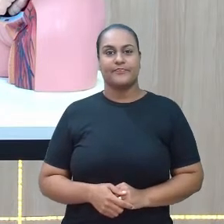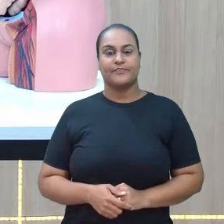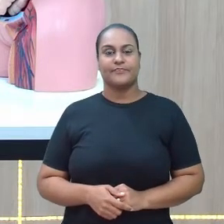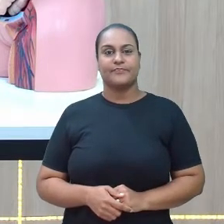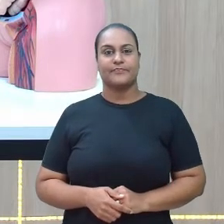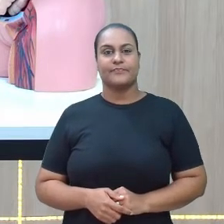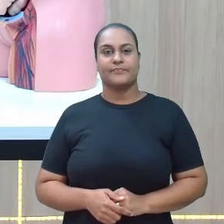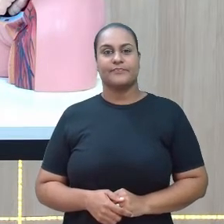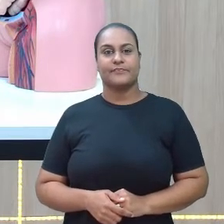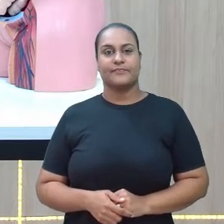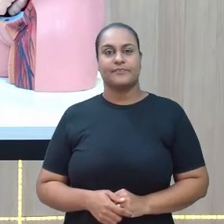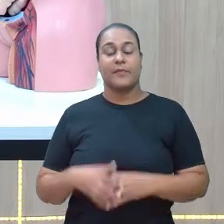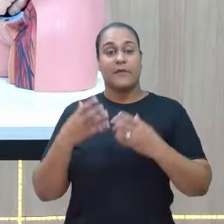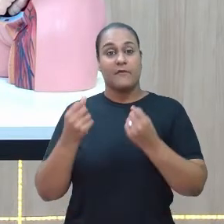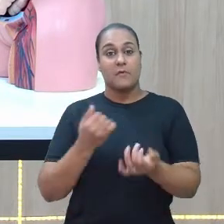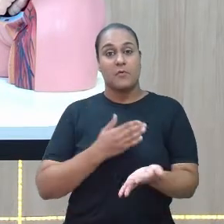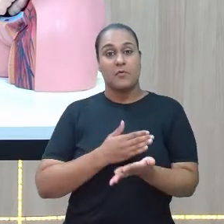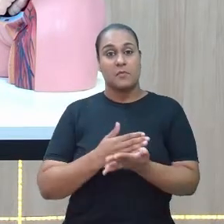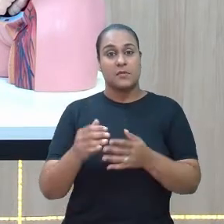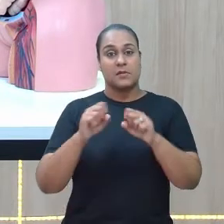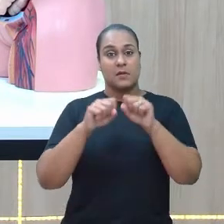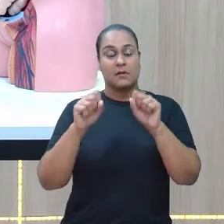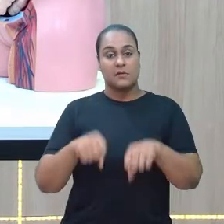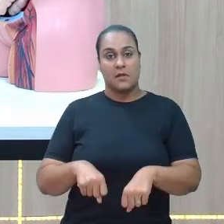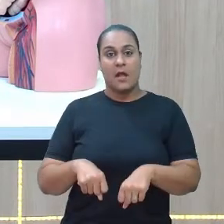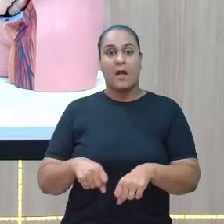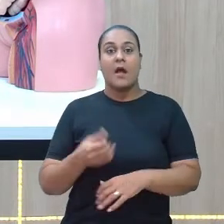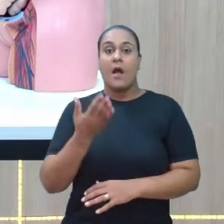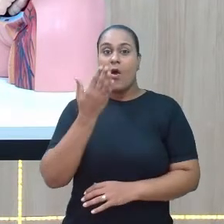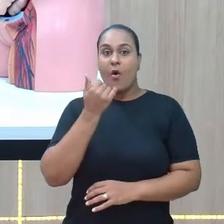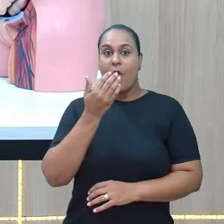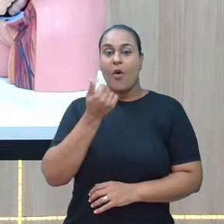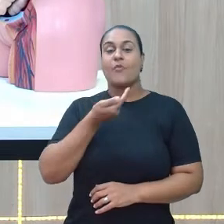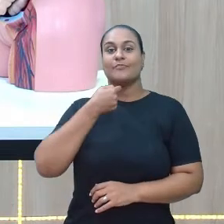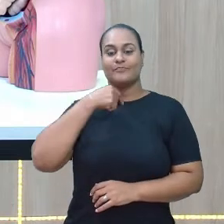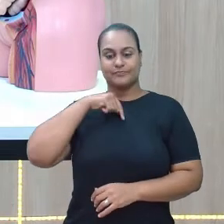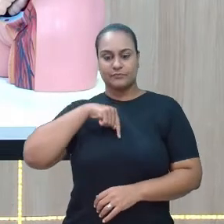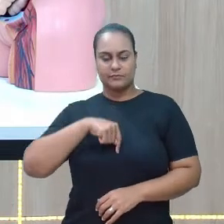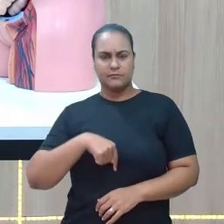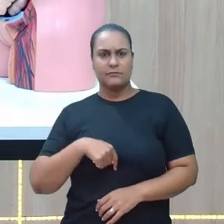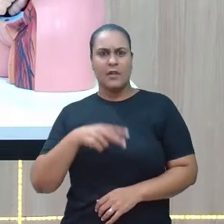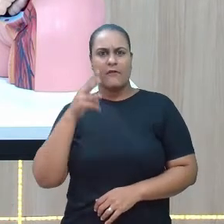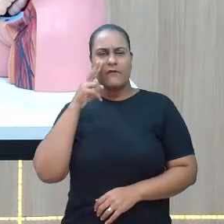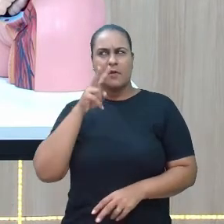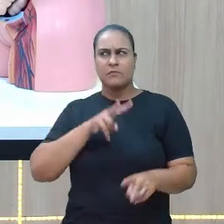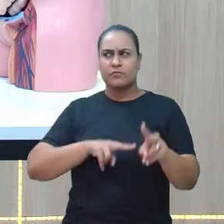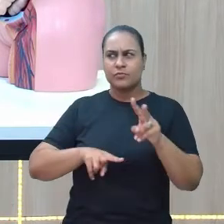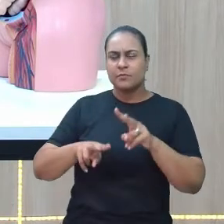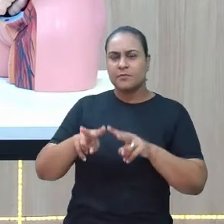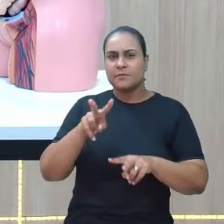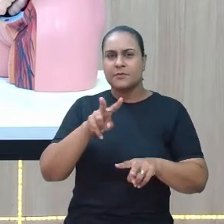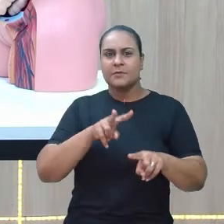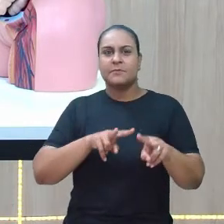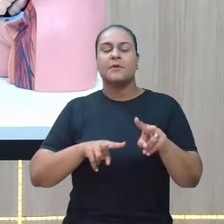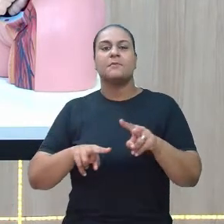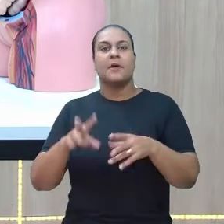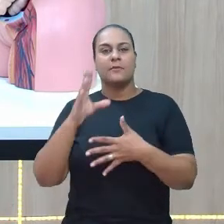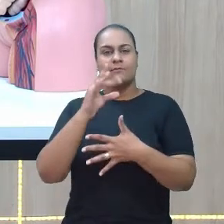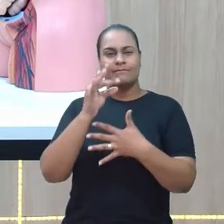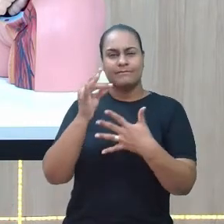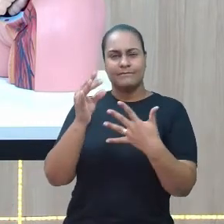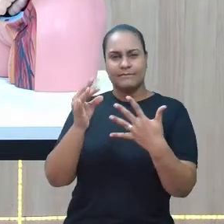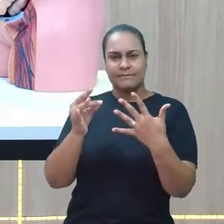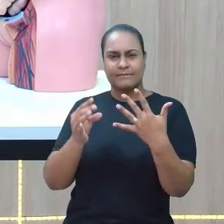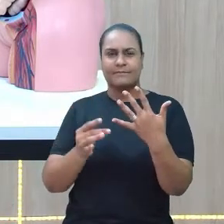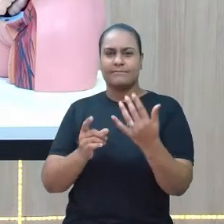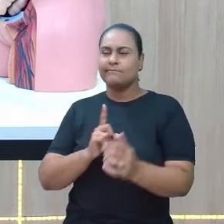Então, vamos começar com o sistema digestório. Vamos colocar um olhar bem detalhado no